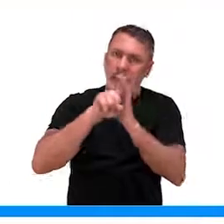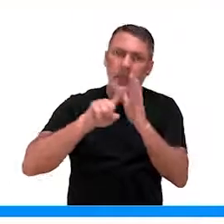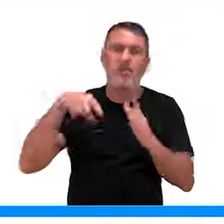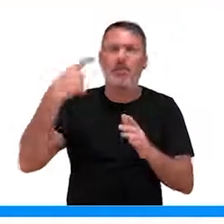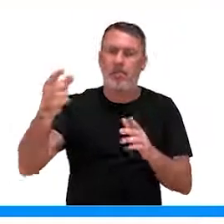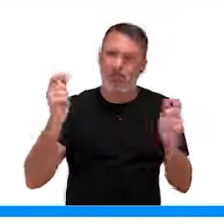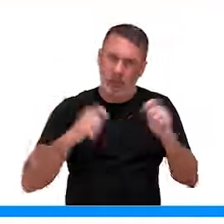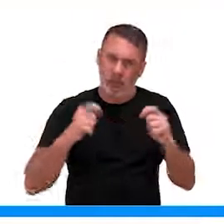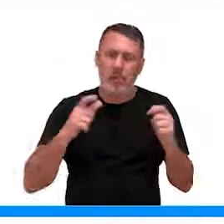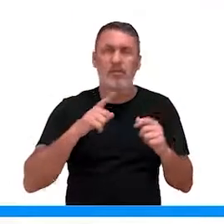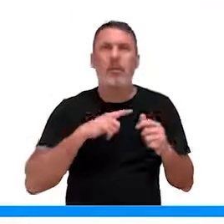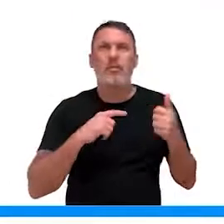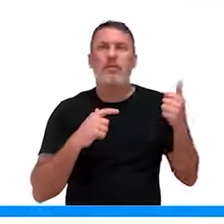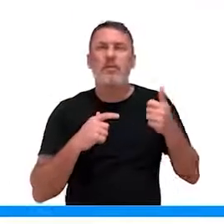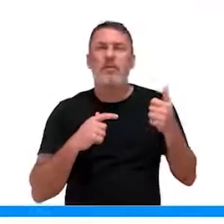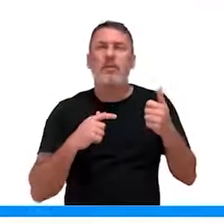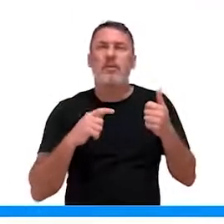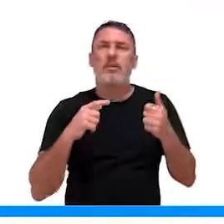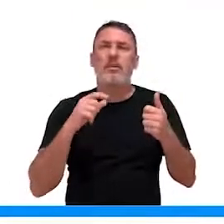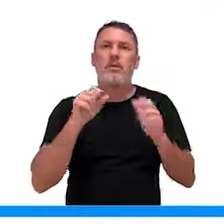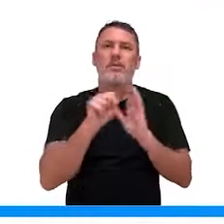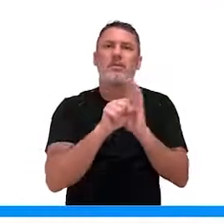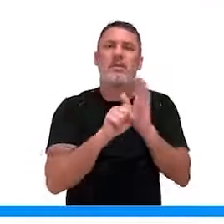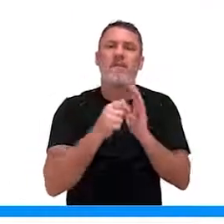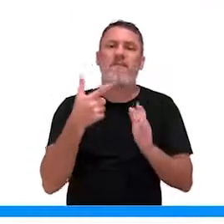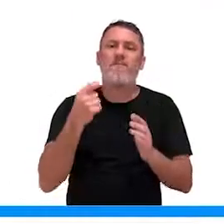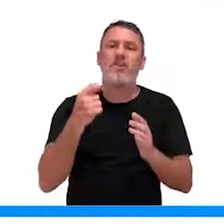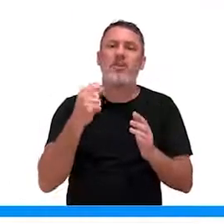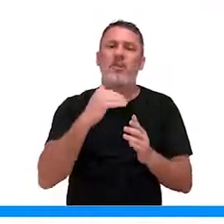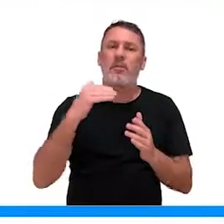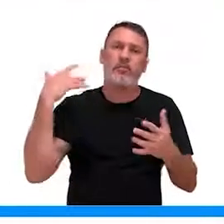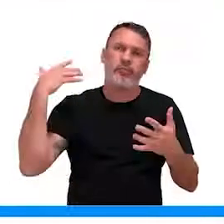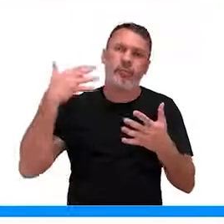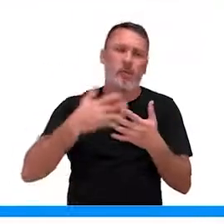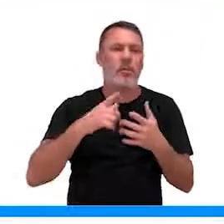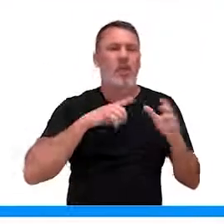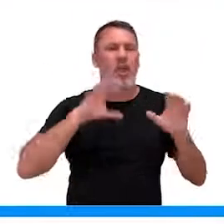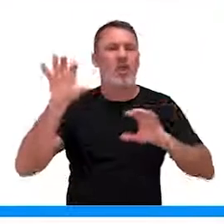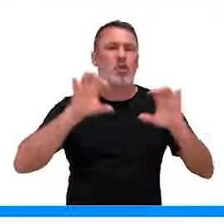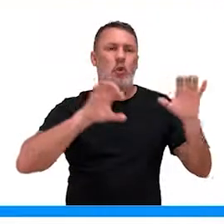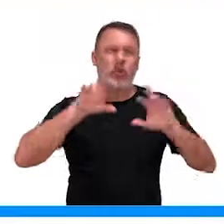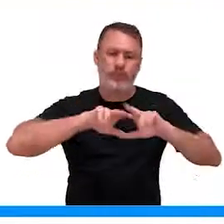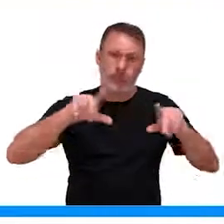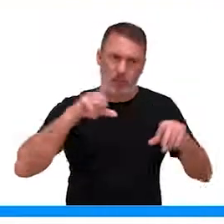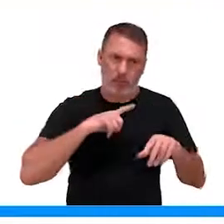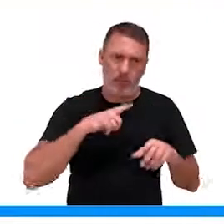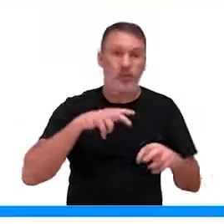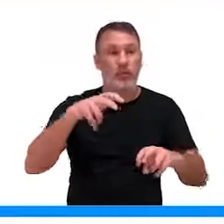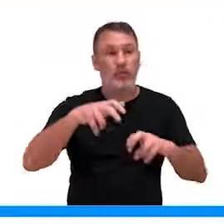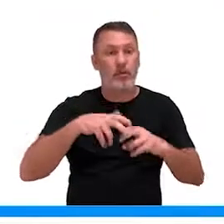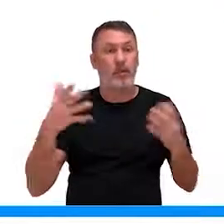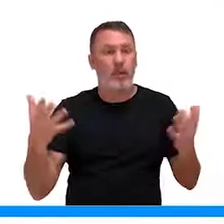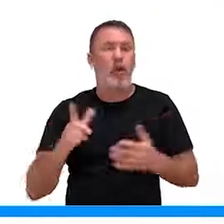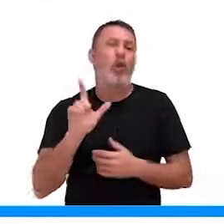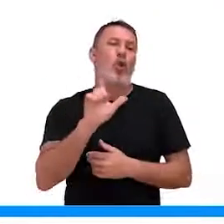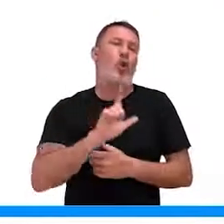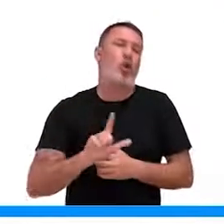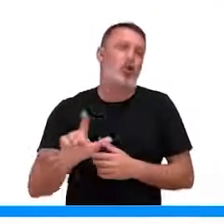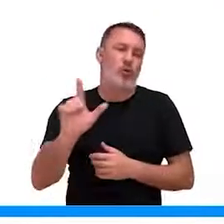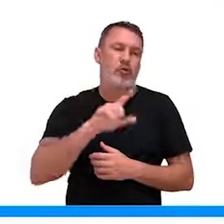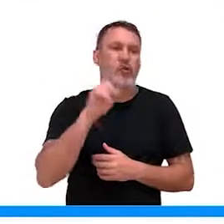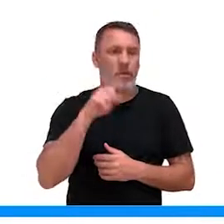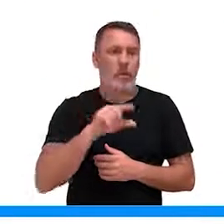Nós temos aí na primeira metade do século XX várias outras regionalizações, tudo bem? Então, claro